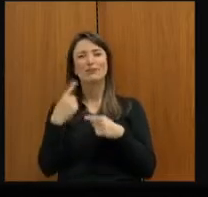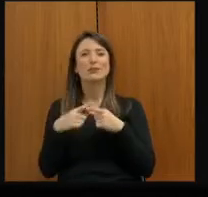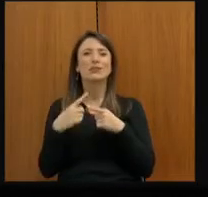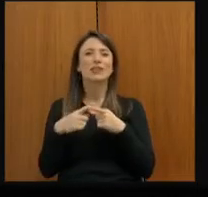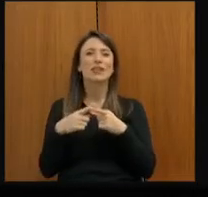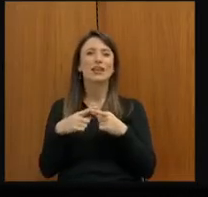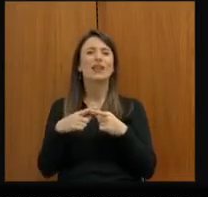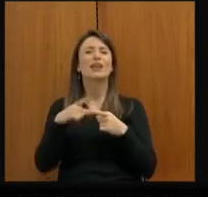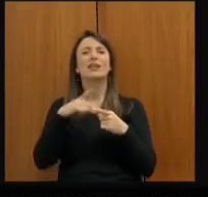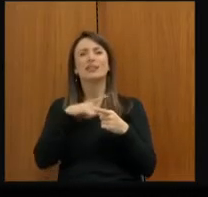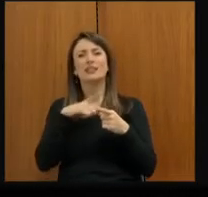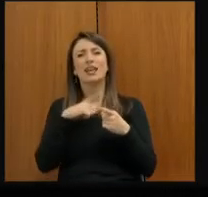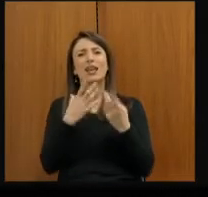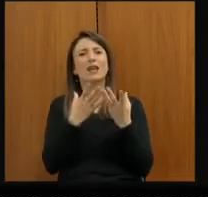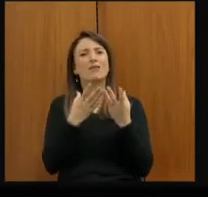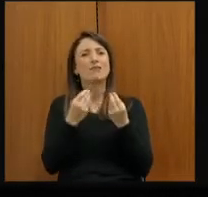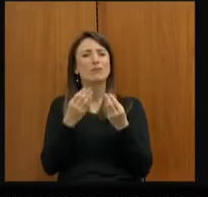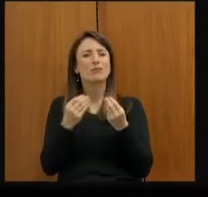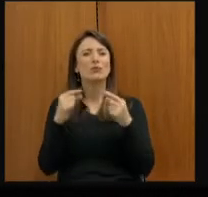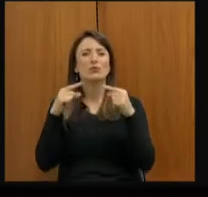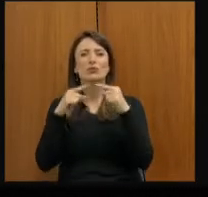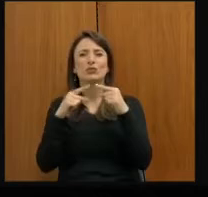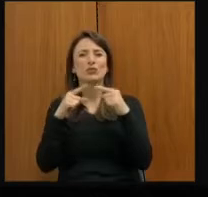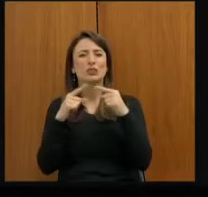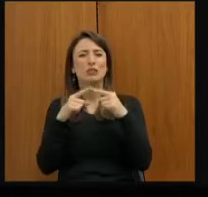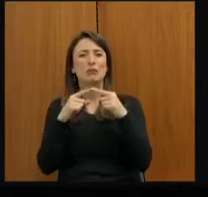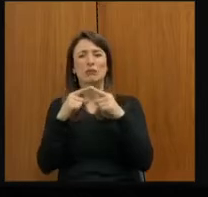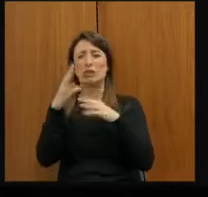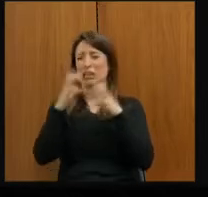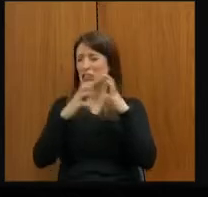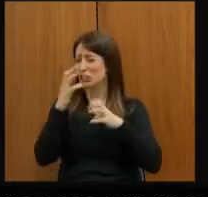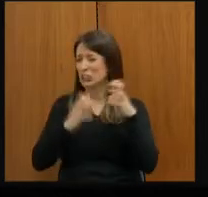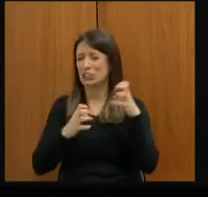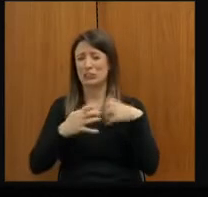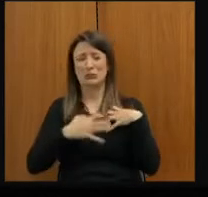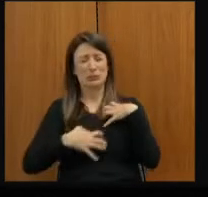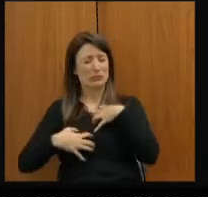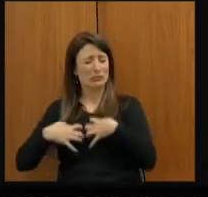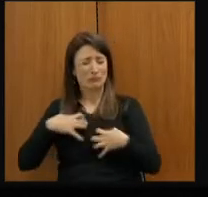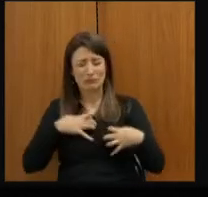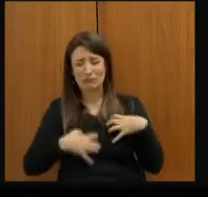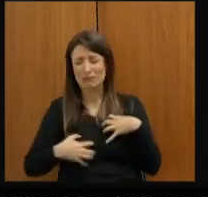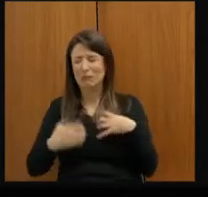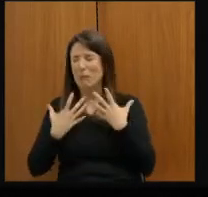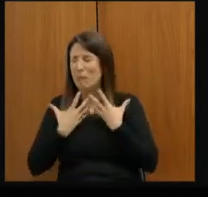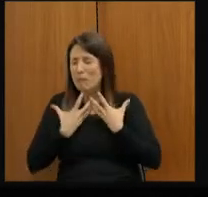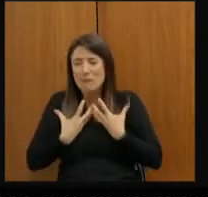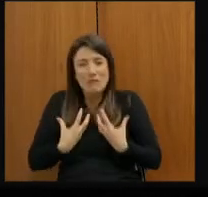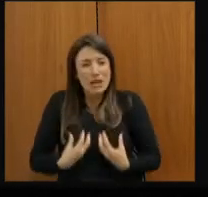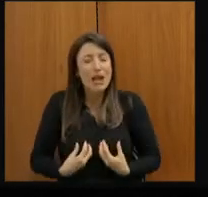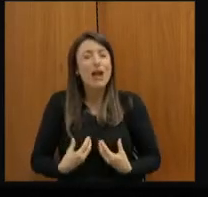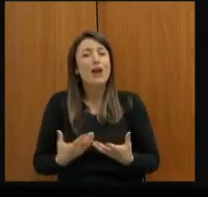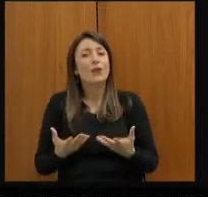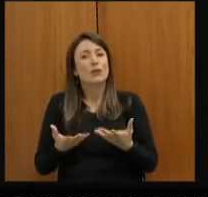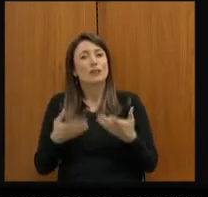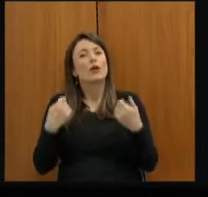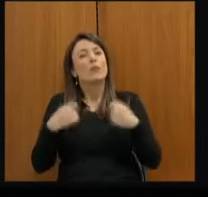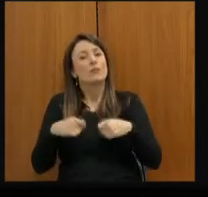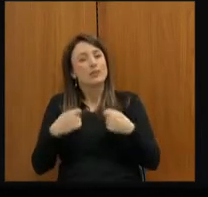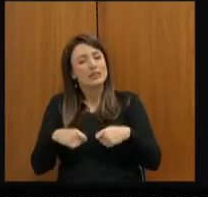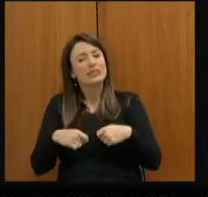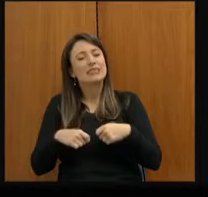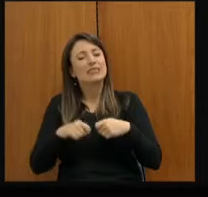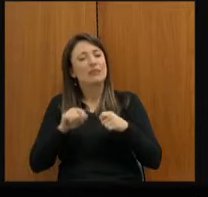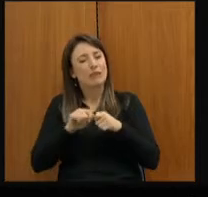litigiosidade mágoas ressentimentos é de tal ordem que as coisas precisam ser amadas